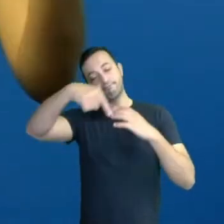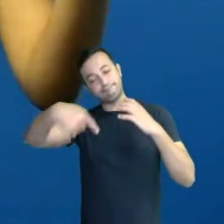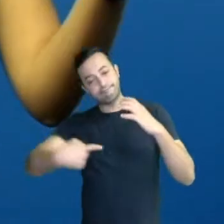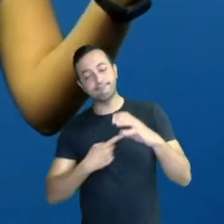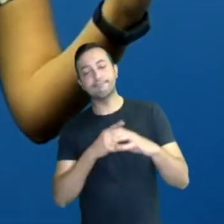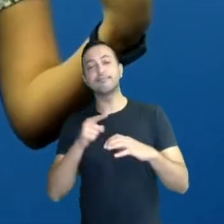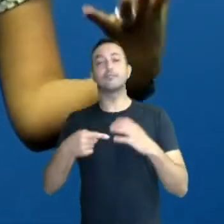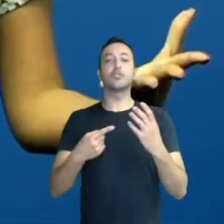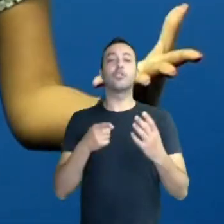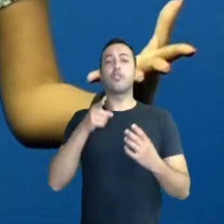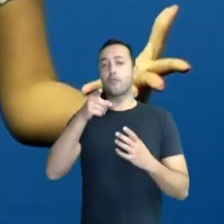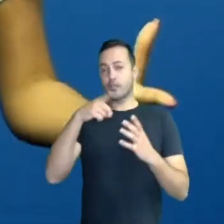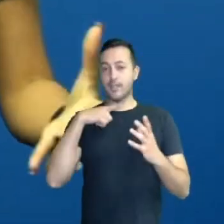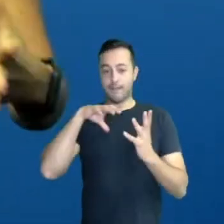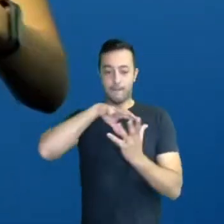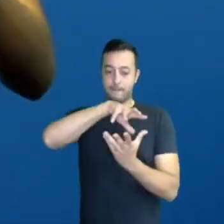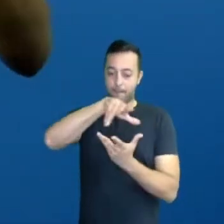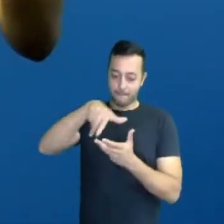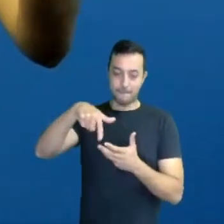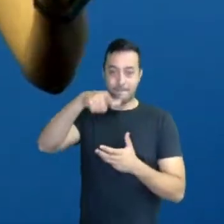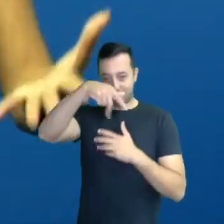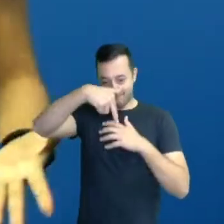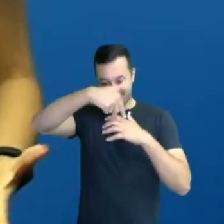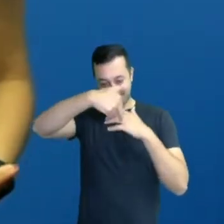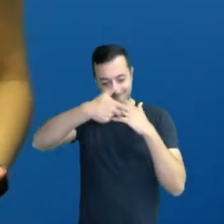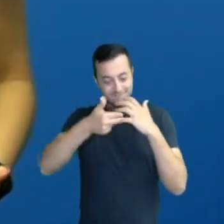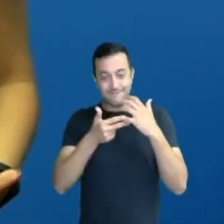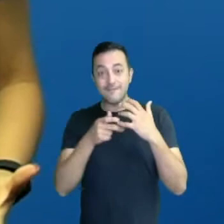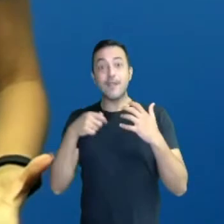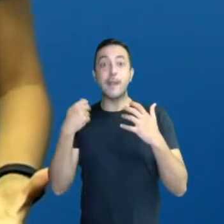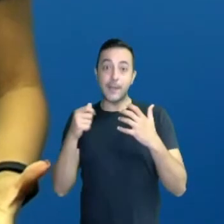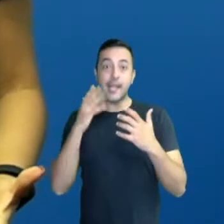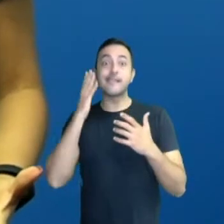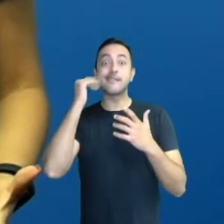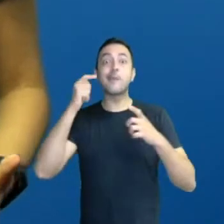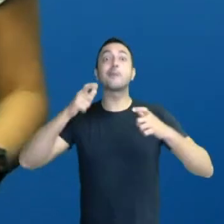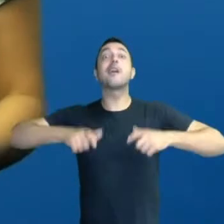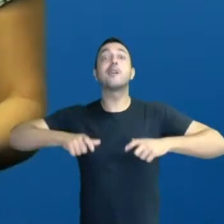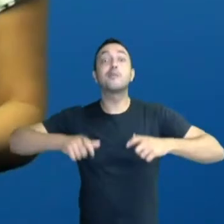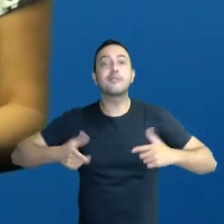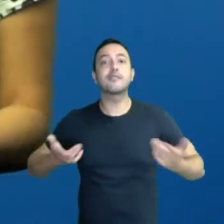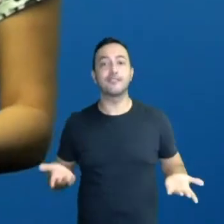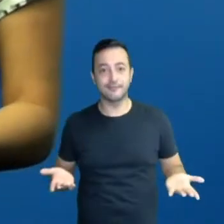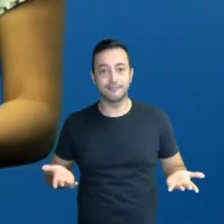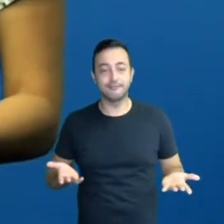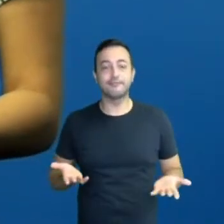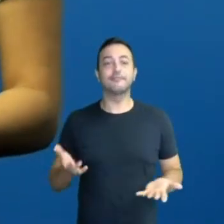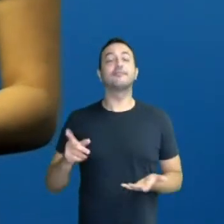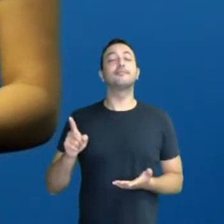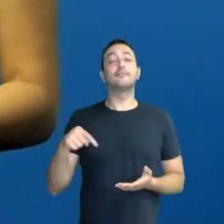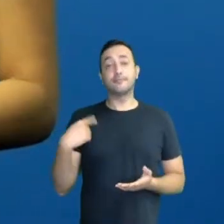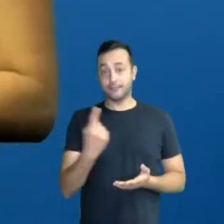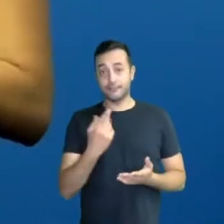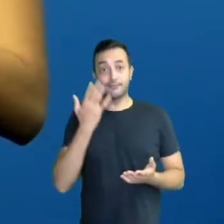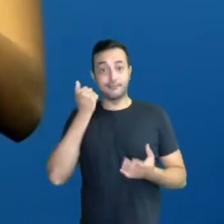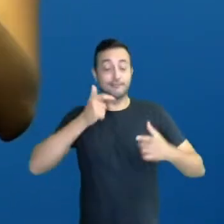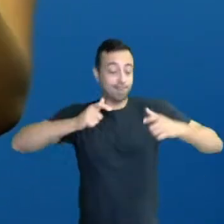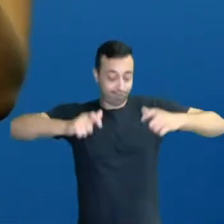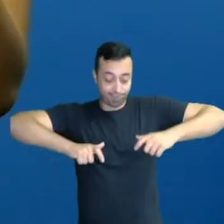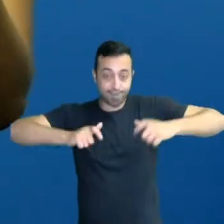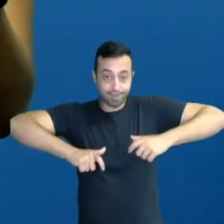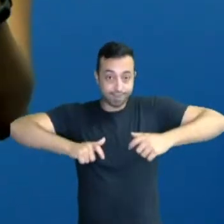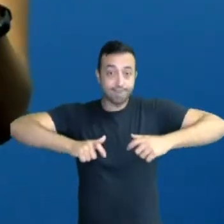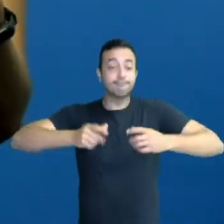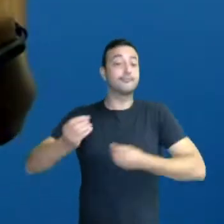você vive dentro de um planeta onde você precisa se localizar. É ou não é? Para a gente se localizar, a